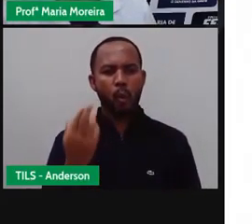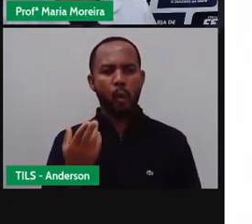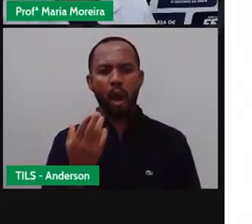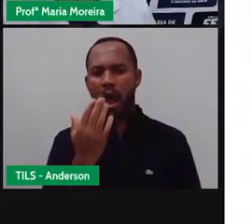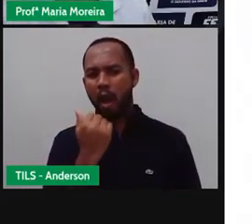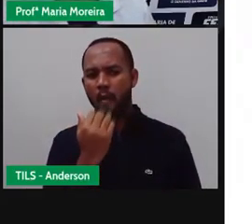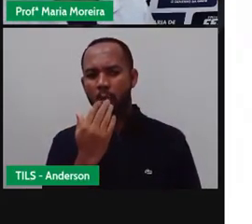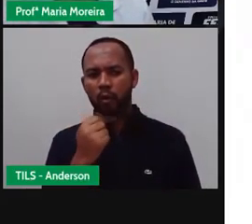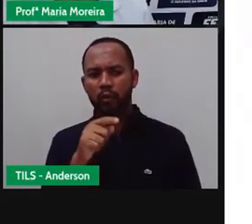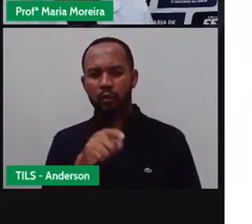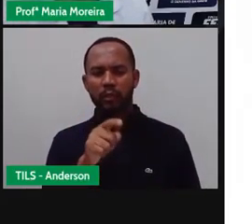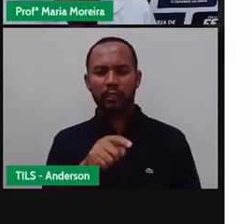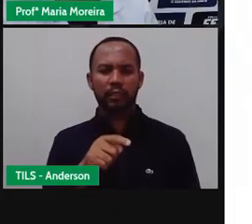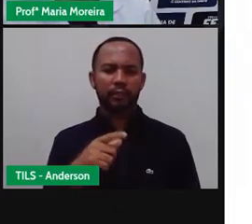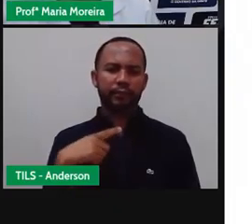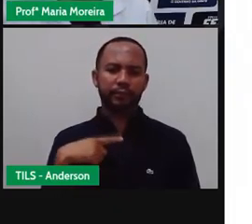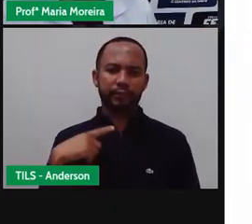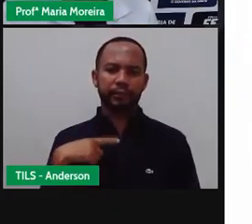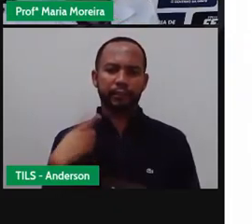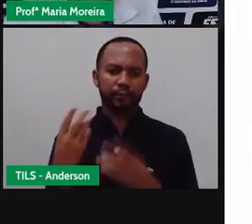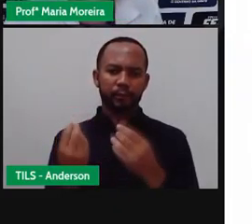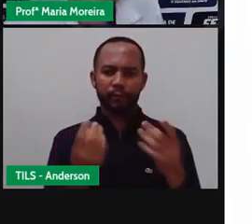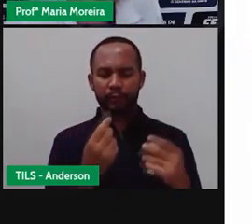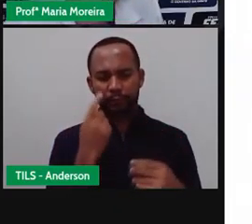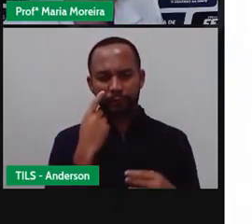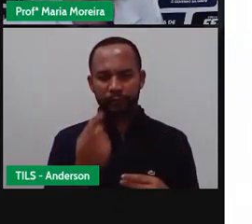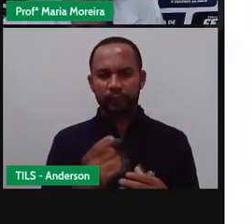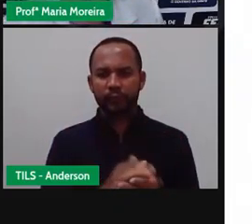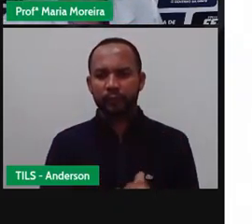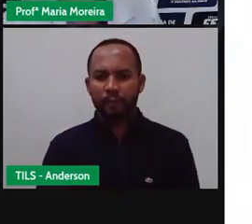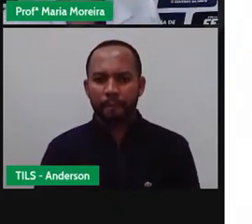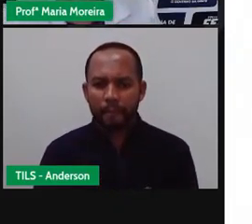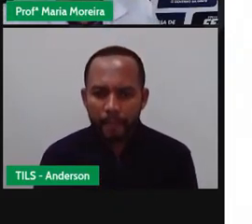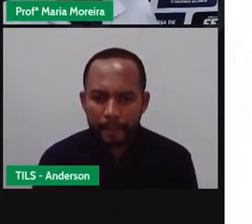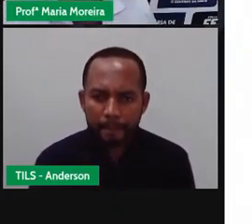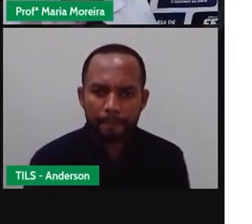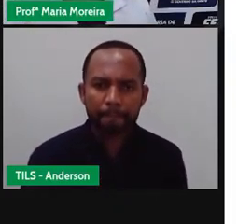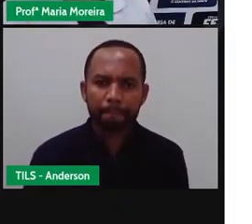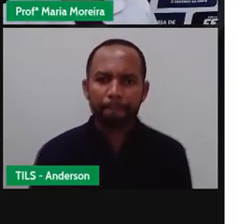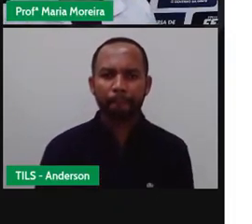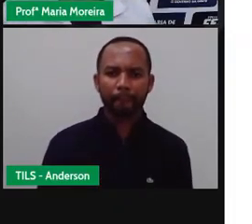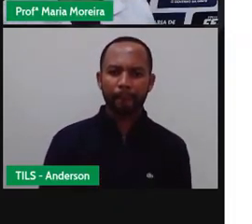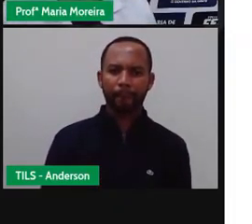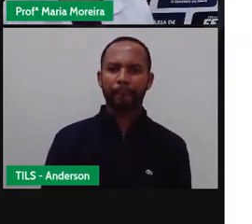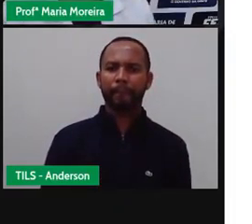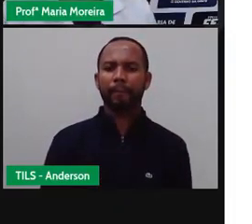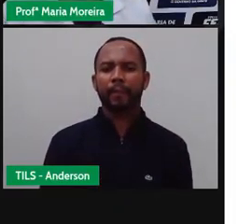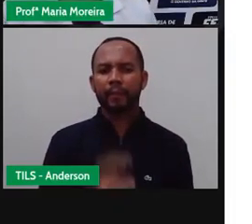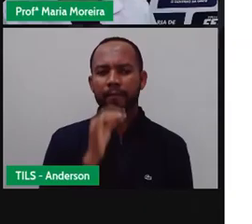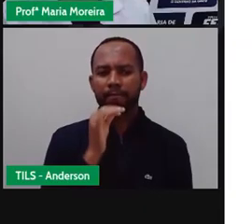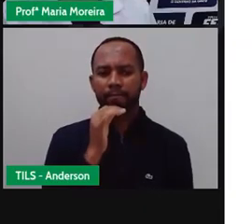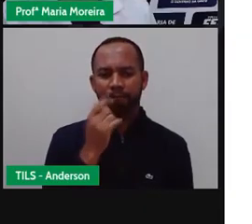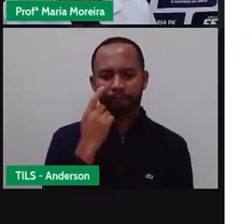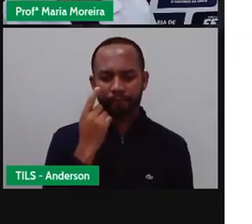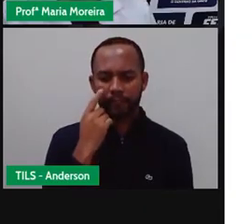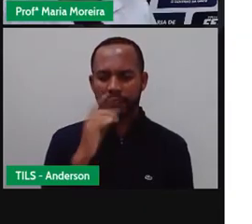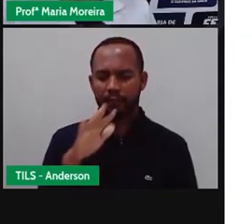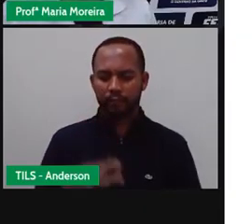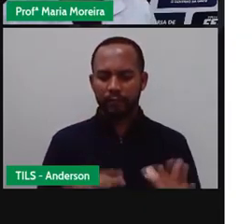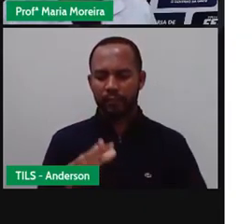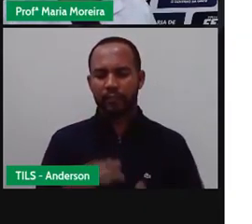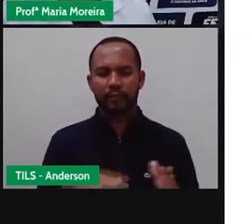ficou ali na pia. Você faz um bolo como esse aqui da Pro, né? Que a Pro trouxe pra gente comemorar nossa aula de número